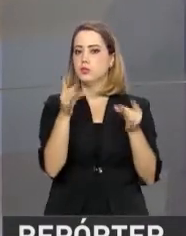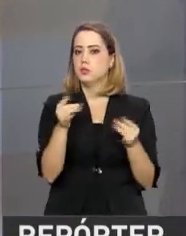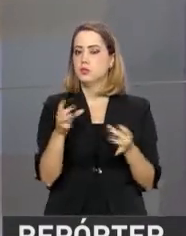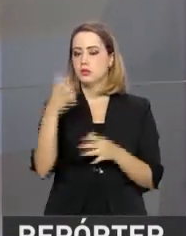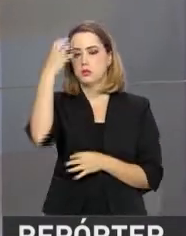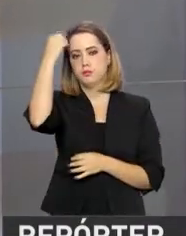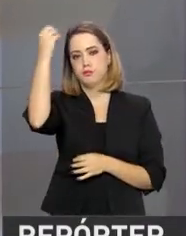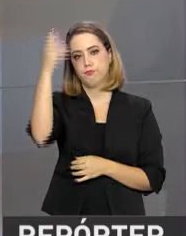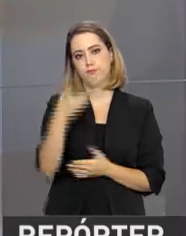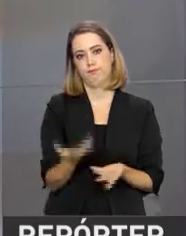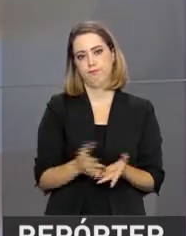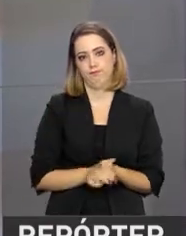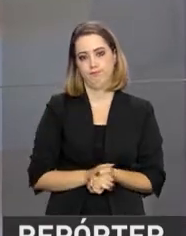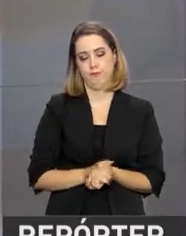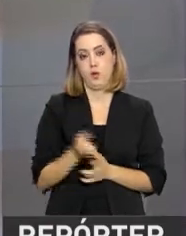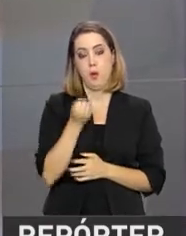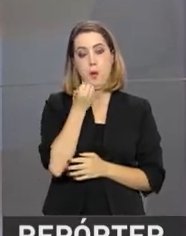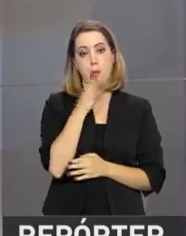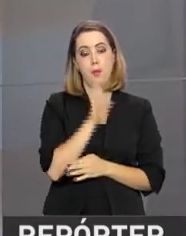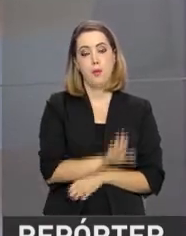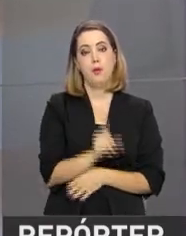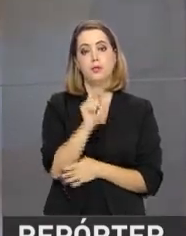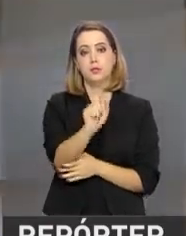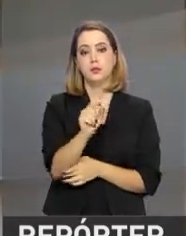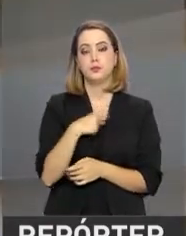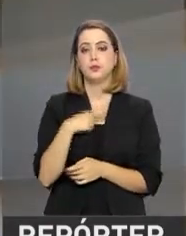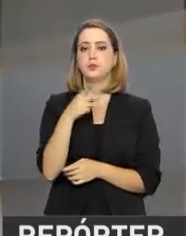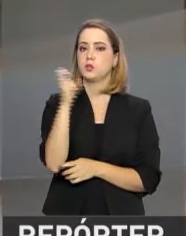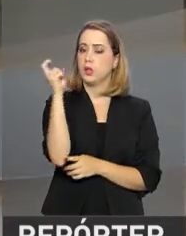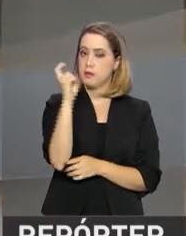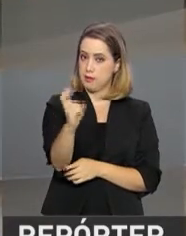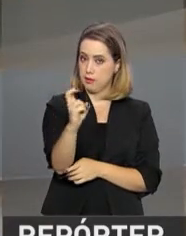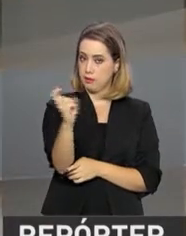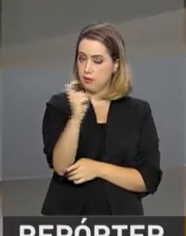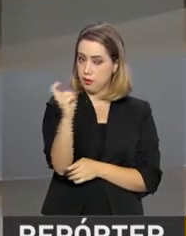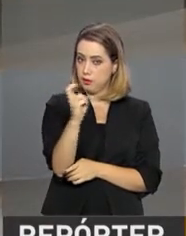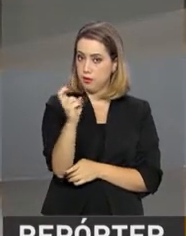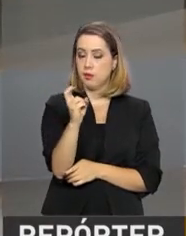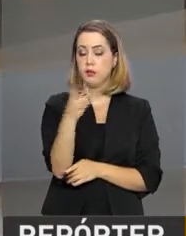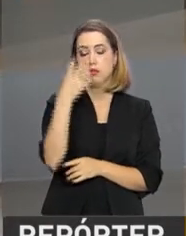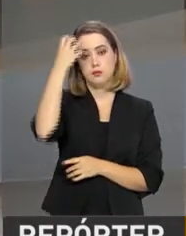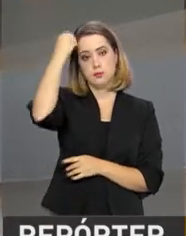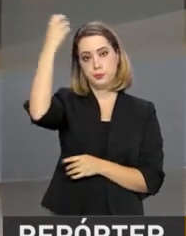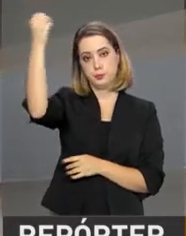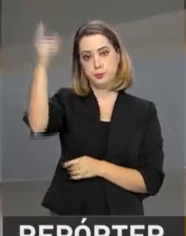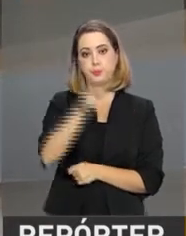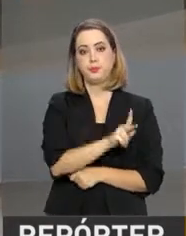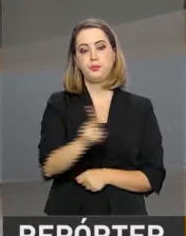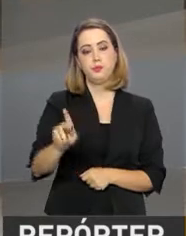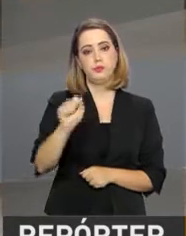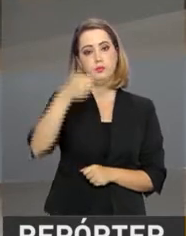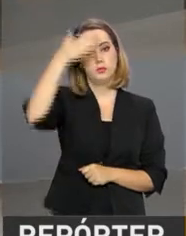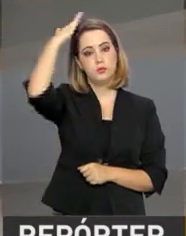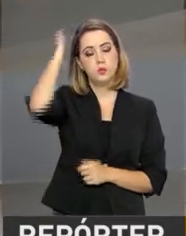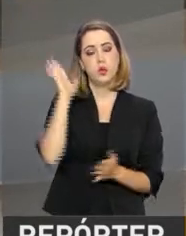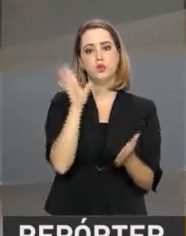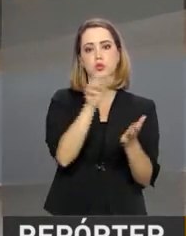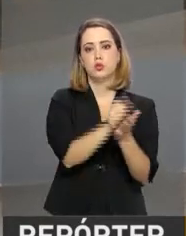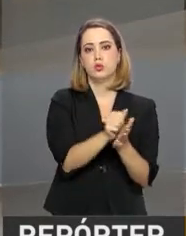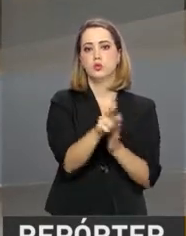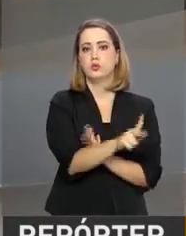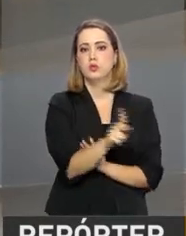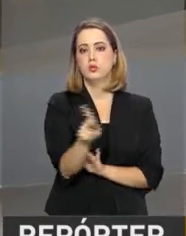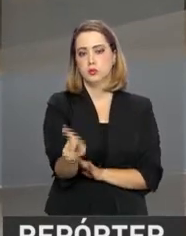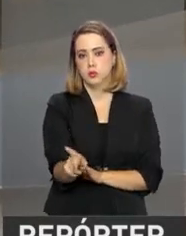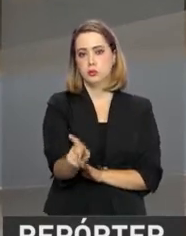ásia boa tarde paulo boa tarde luís esta é a quinta viagem do presidente michel temer desde que assumiu a presidência da república